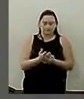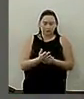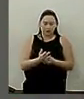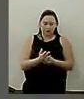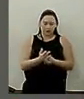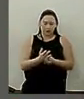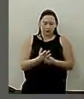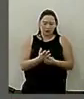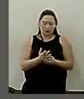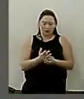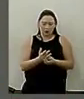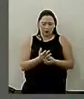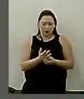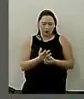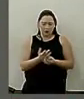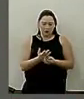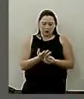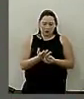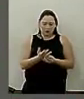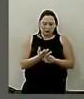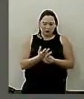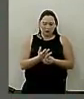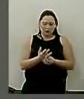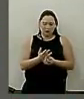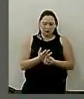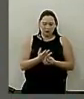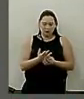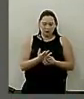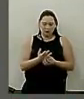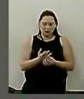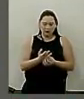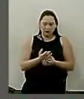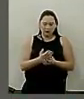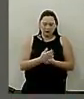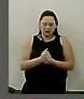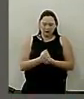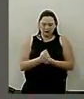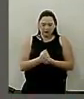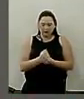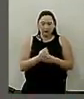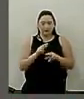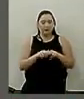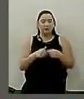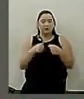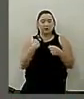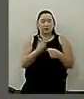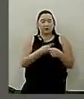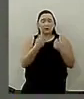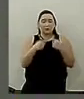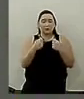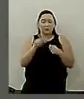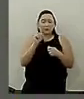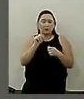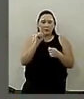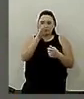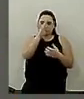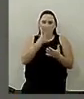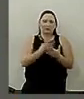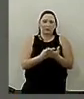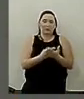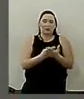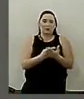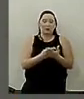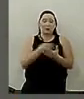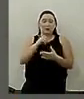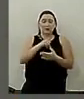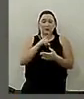às vezes pensamos que não vai acontecer com a gente. Pode acontecer. Por isso, nós confiamos que aquele